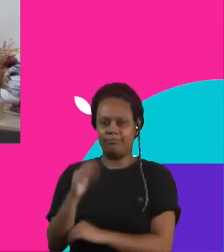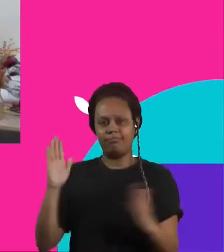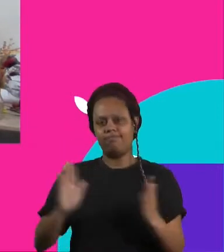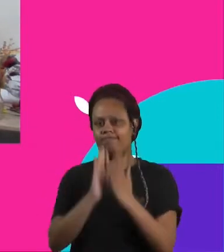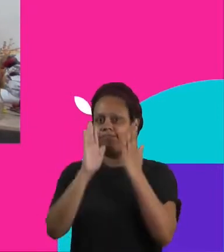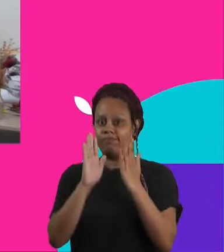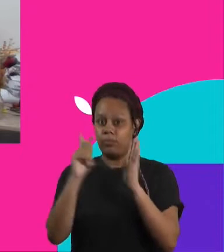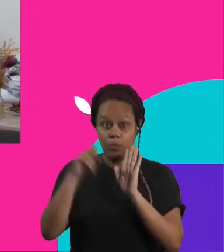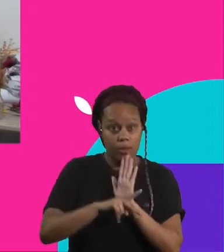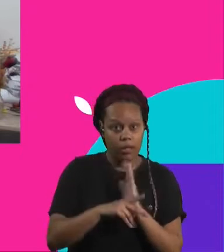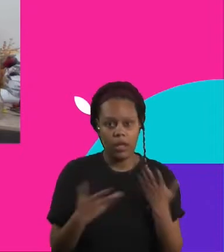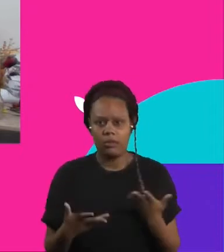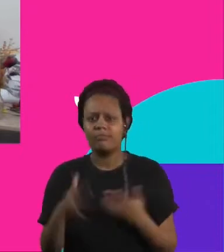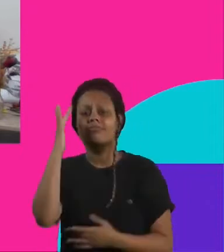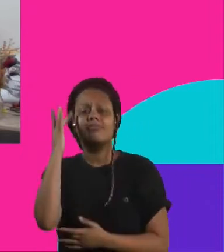projeto? O que vocês acham?